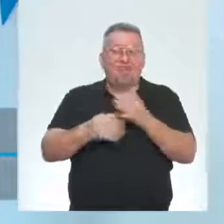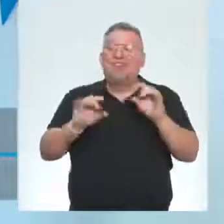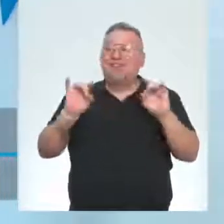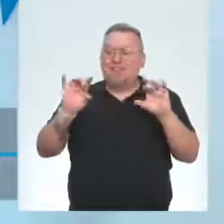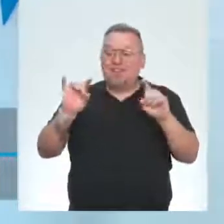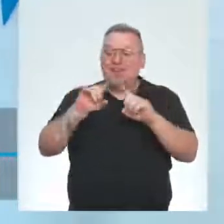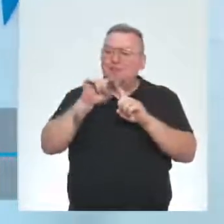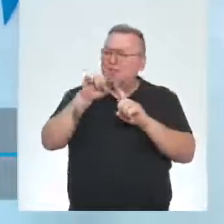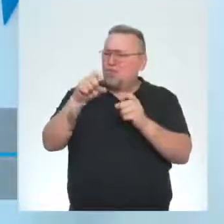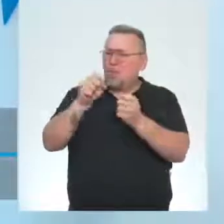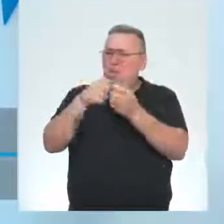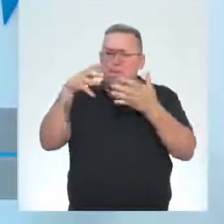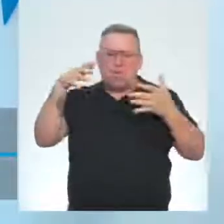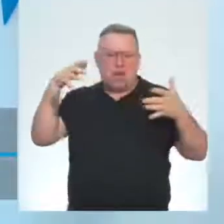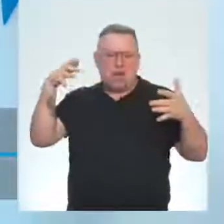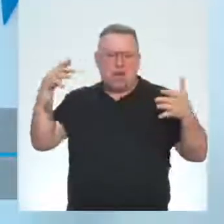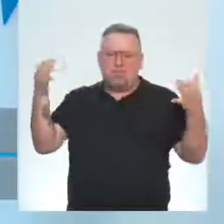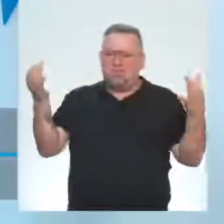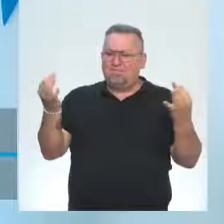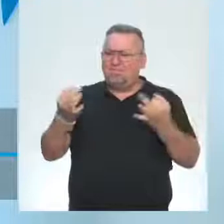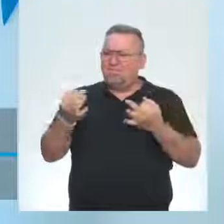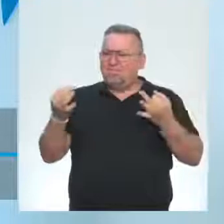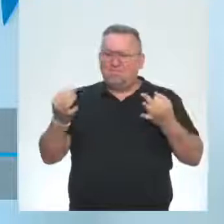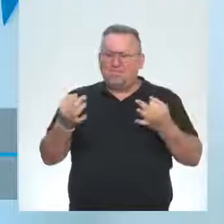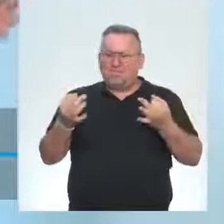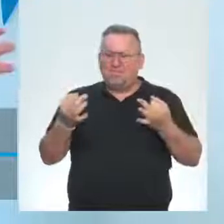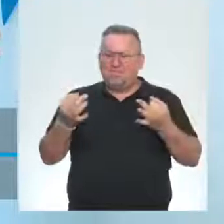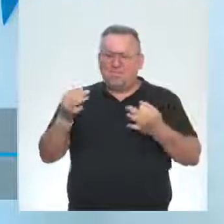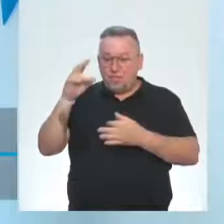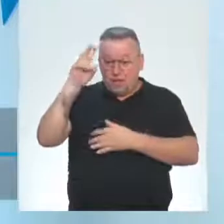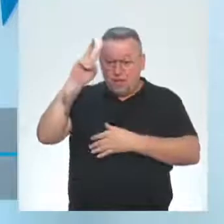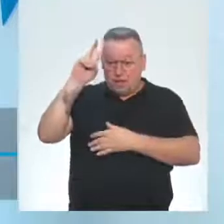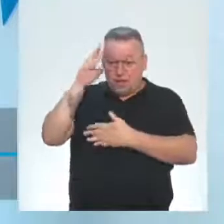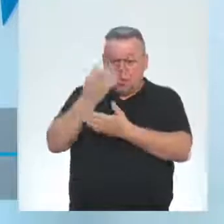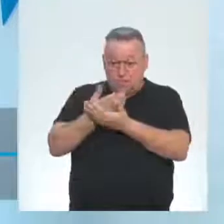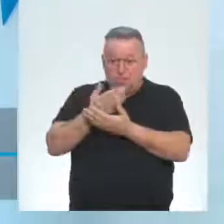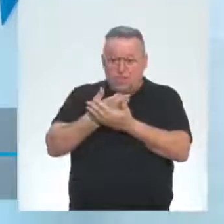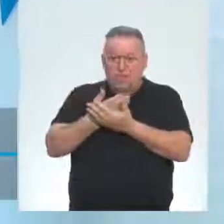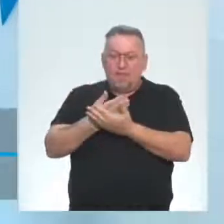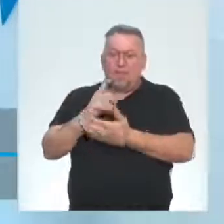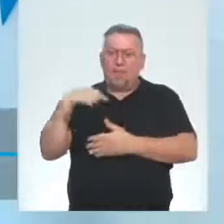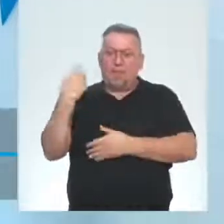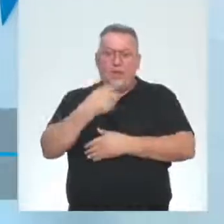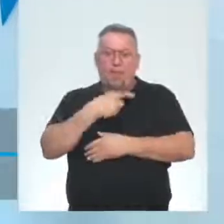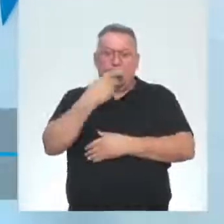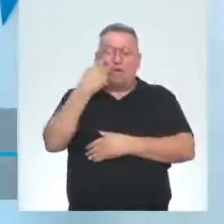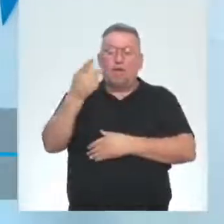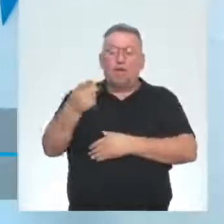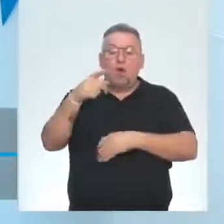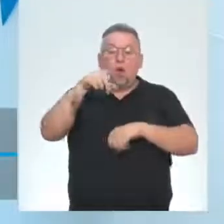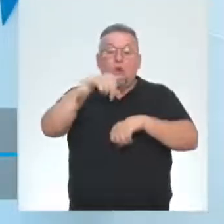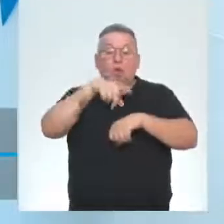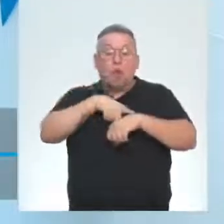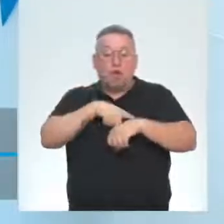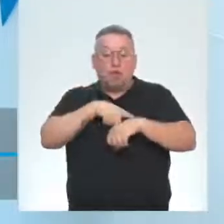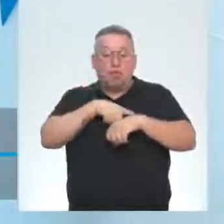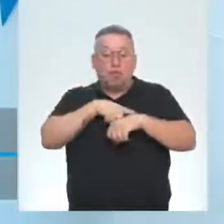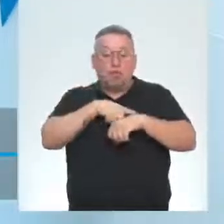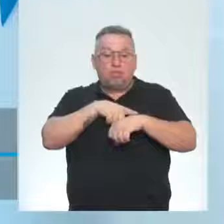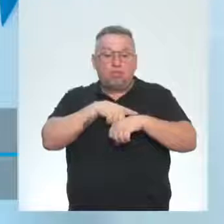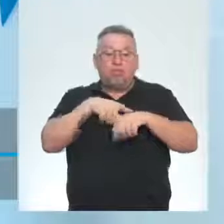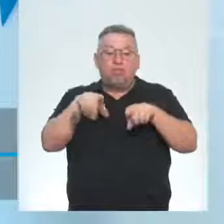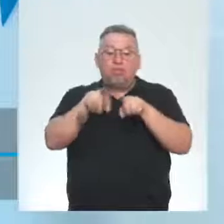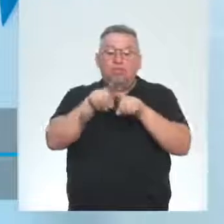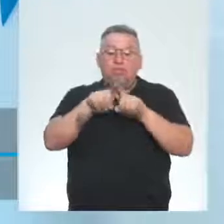vocês brilham, vocês são especiais. Então, gente, vocês lembram das outras aulas? A gente falou sobre o tempo, não é isso? A gente falou sobre